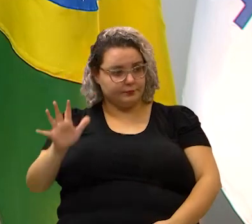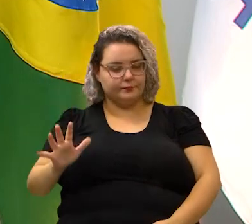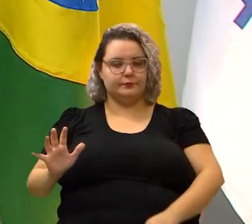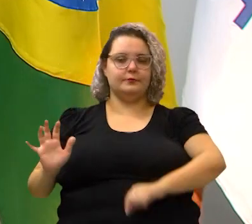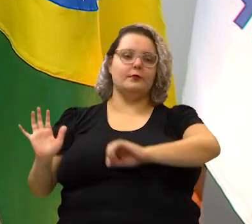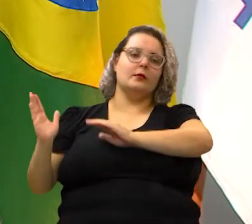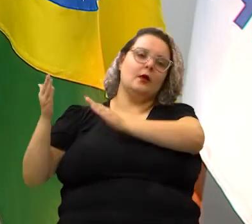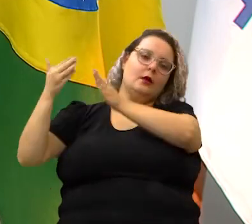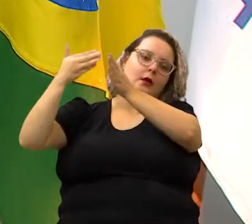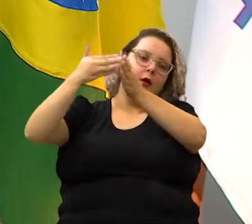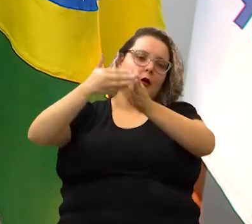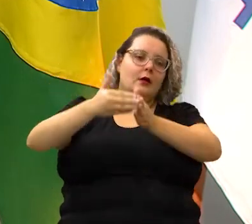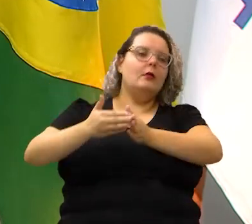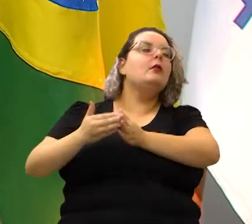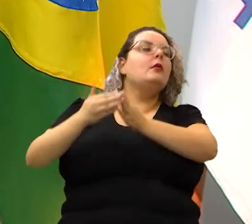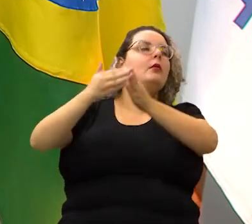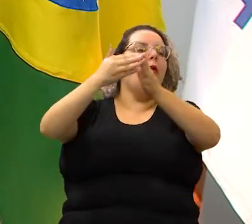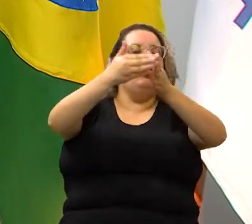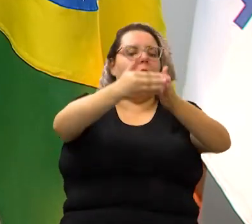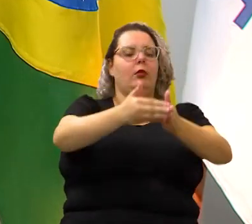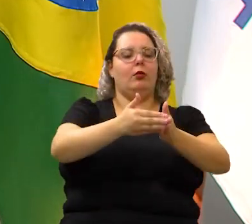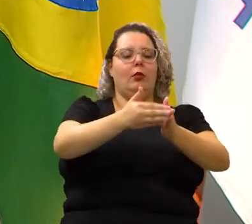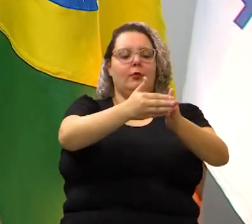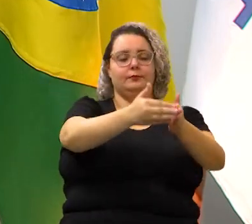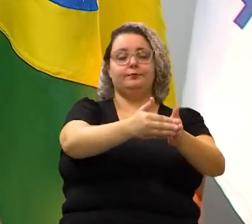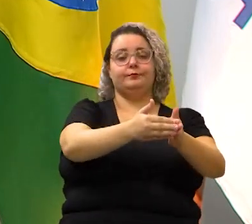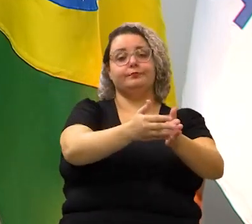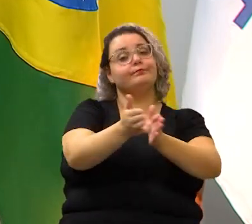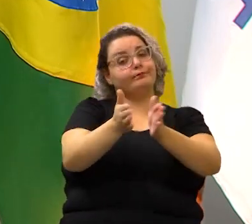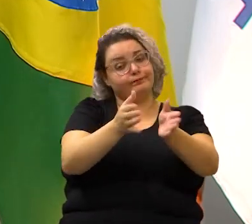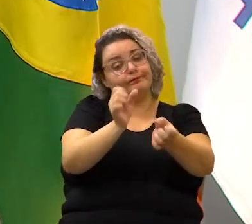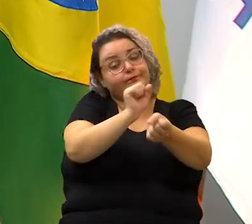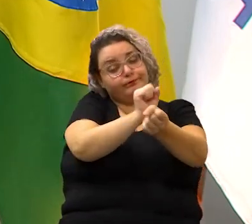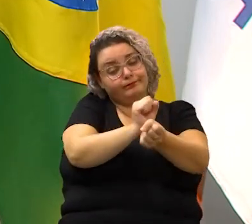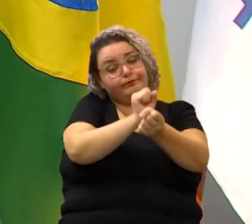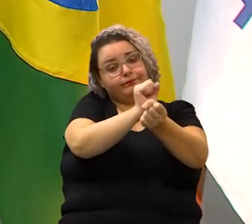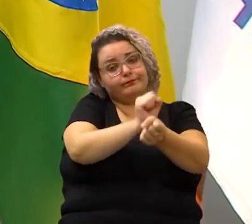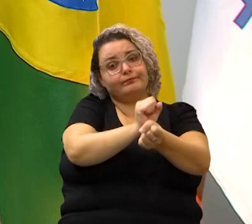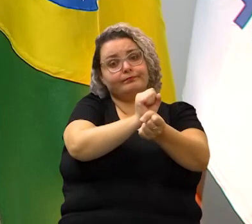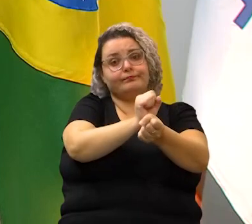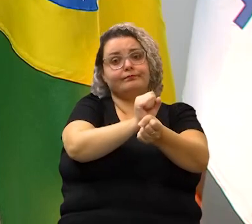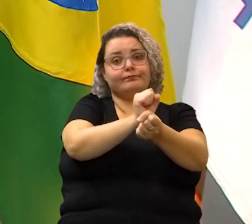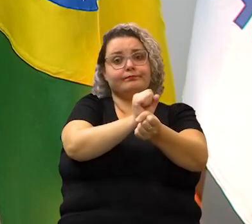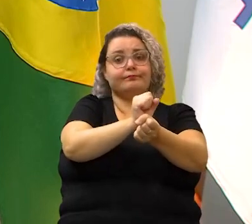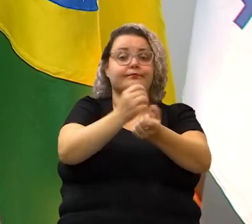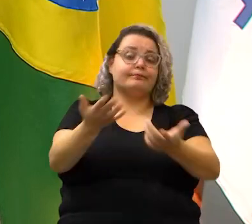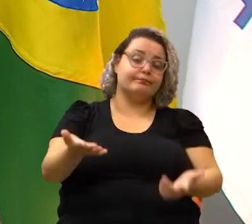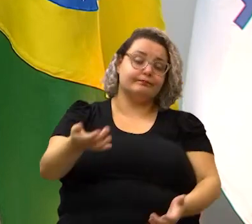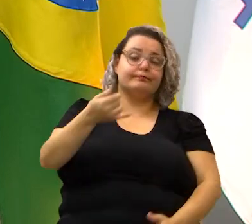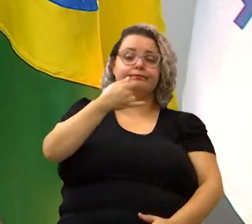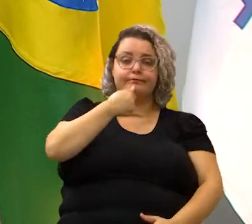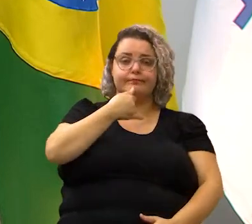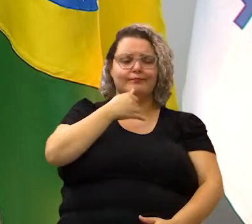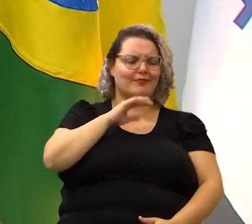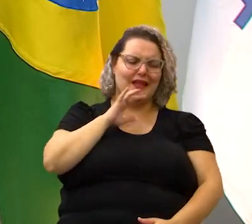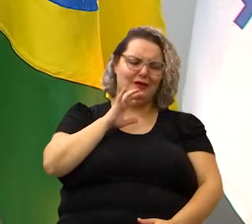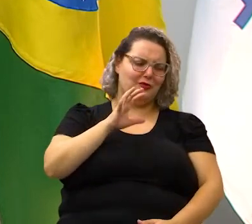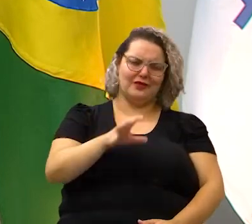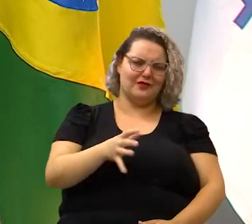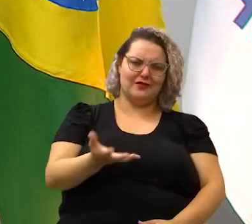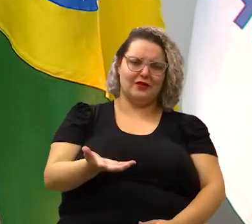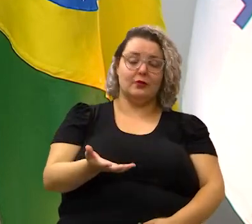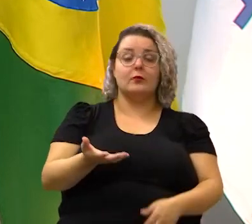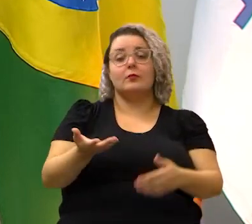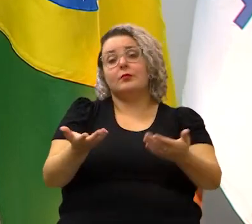africanos que vieram para cá naquela época como escravos e infelizmente uma prática